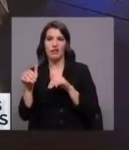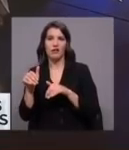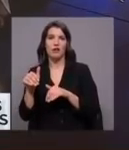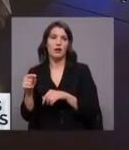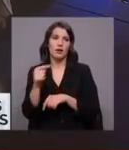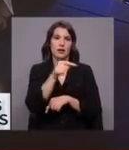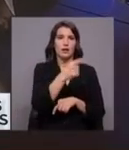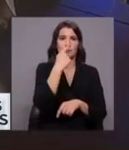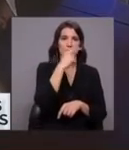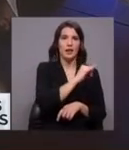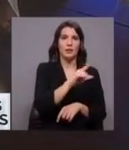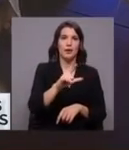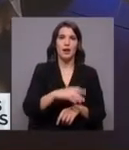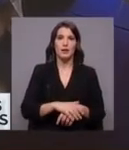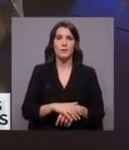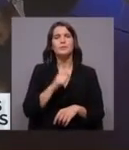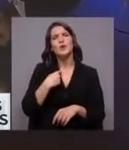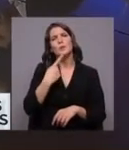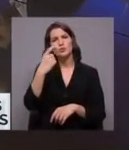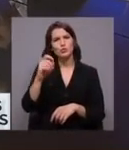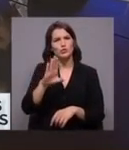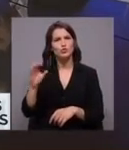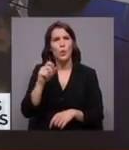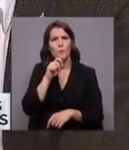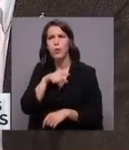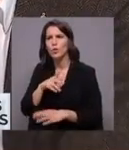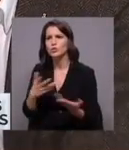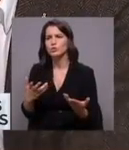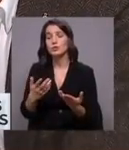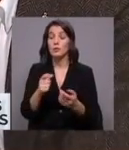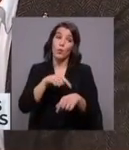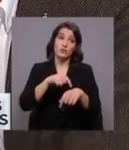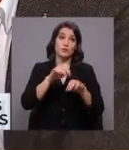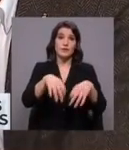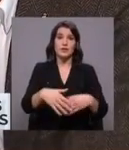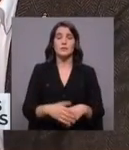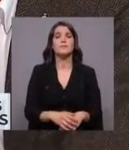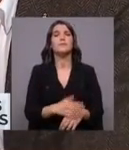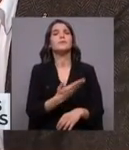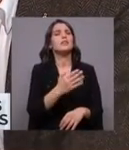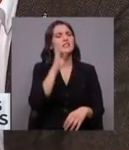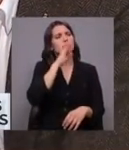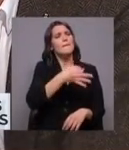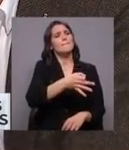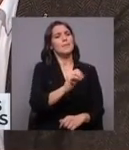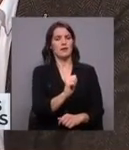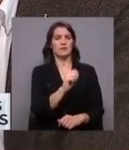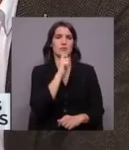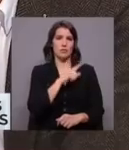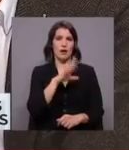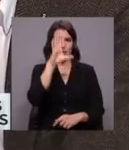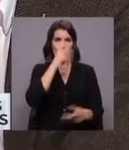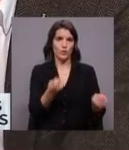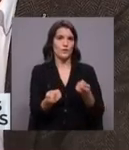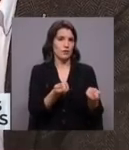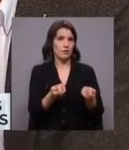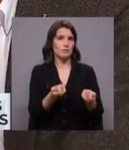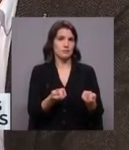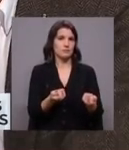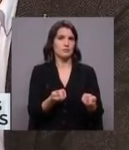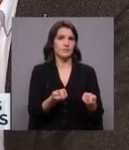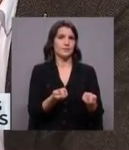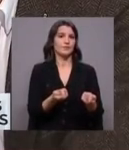que posso fazer uma pergunta a um conjunto integrado nós estamos no fim tem o mesmo só que tudo isto se o pé se puder governar e